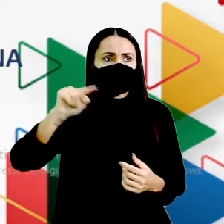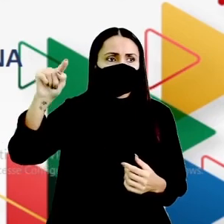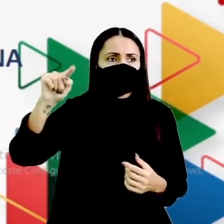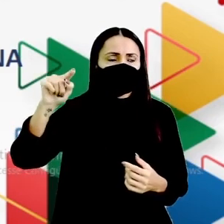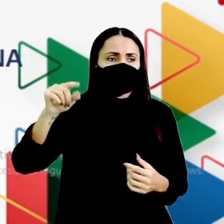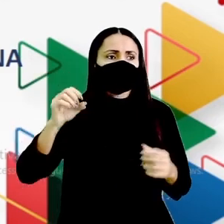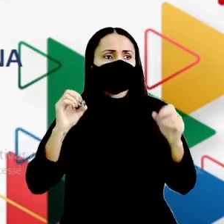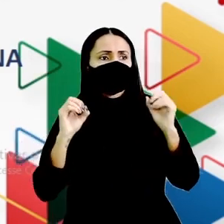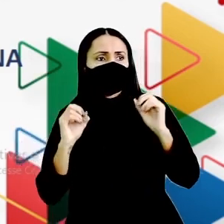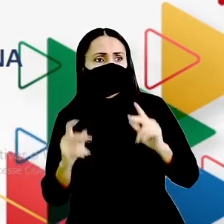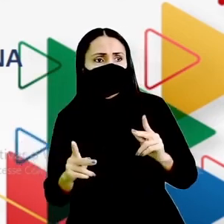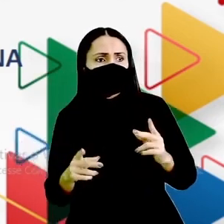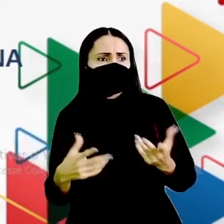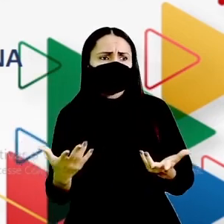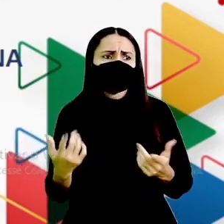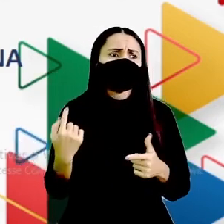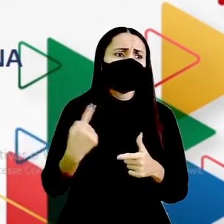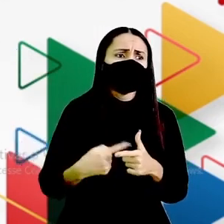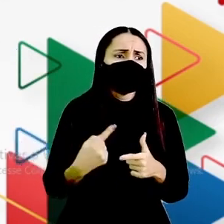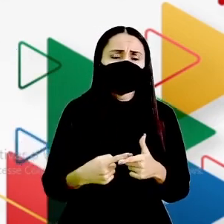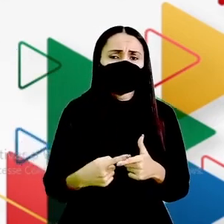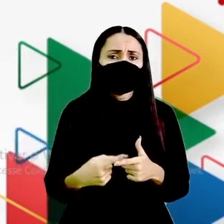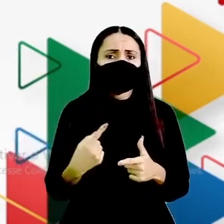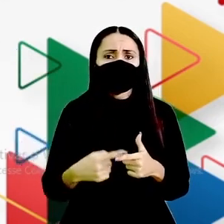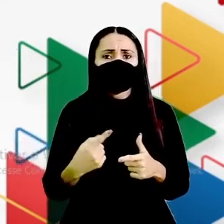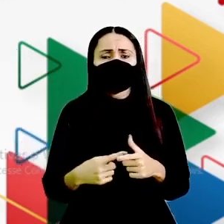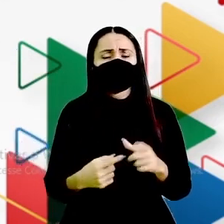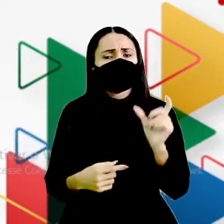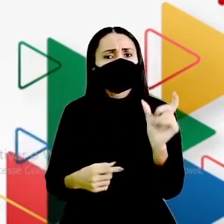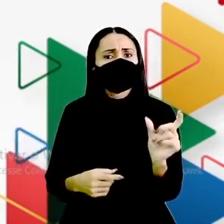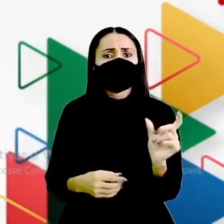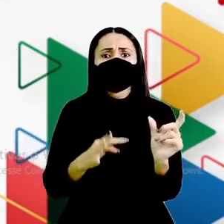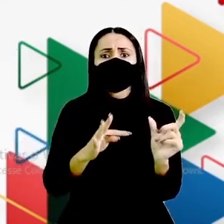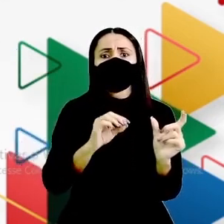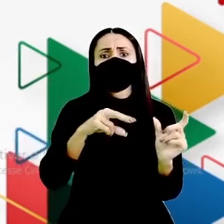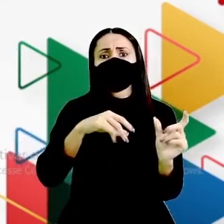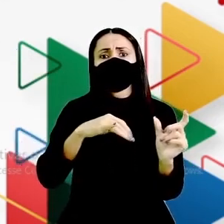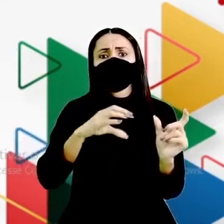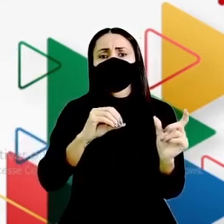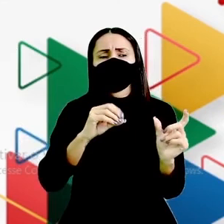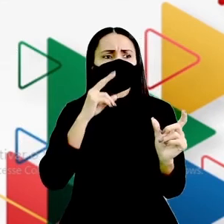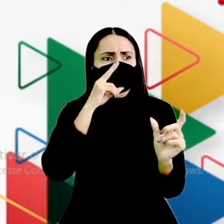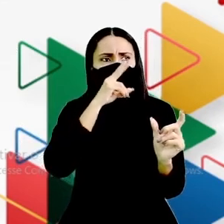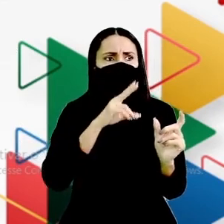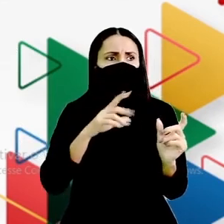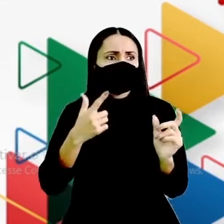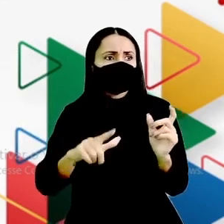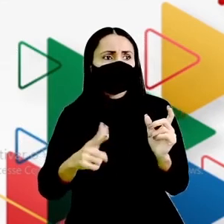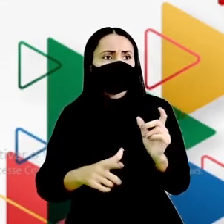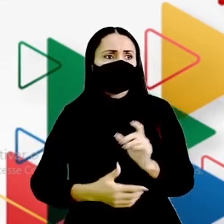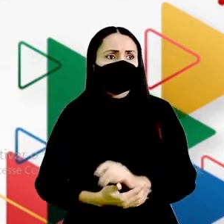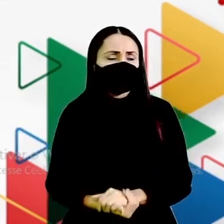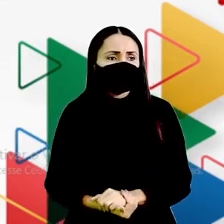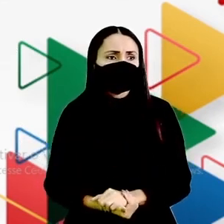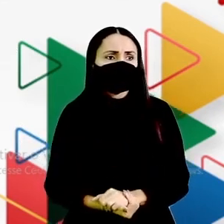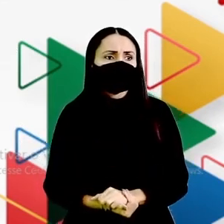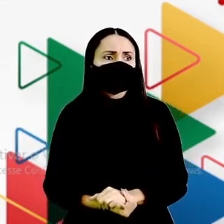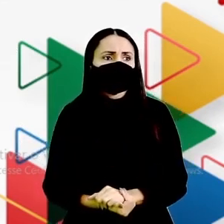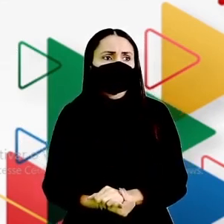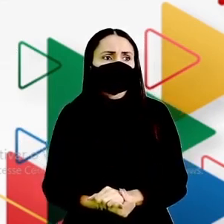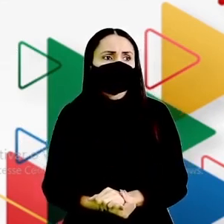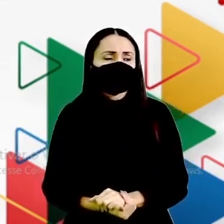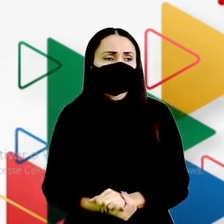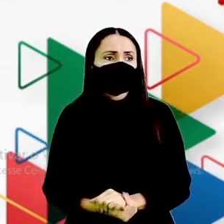quê? Porque não são tônicos. Perfeito. Né? Ok, minha gente? Aí olha agora o que a gente falou. Levam acento em um